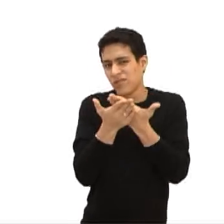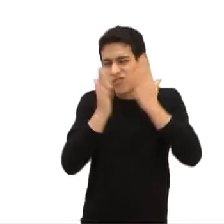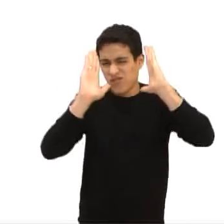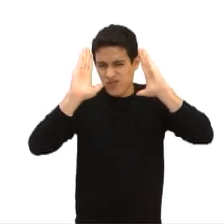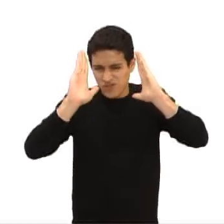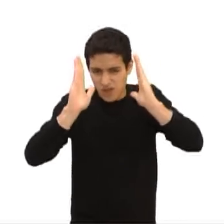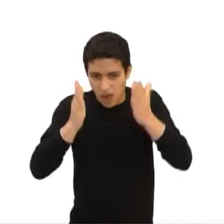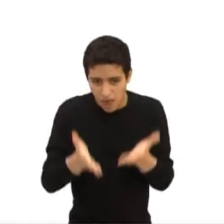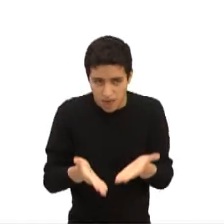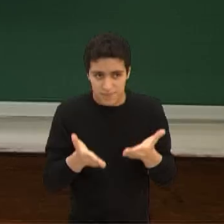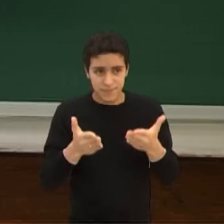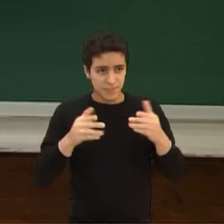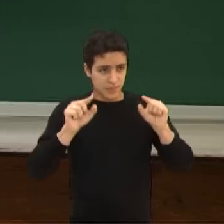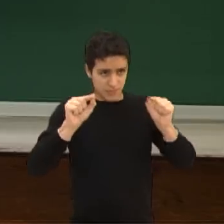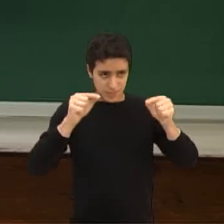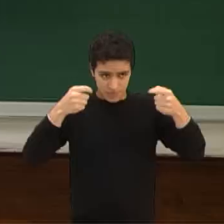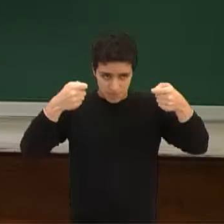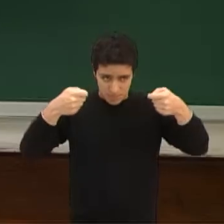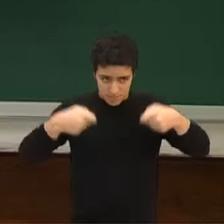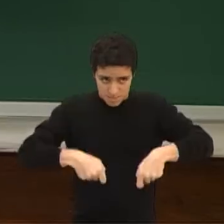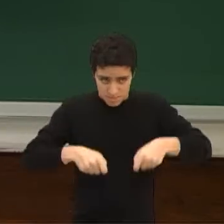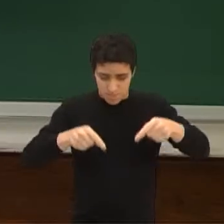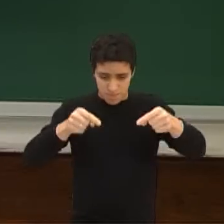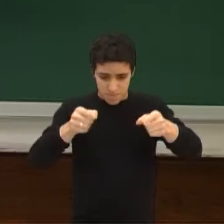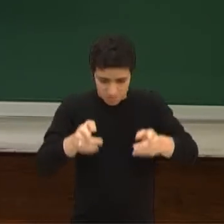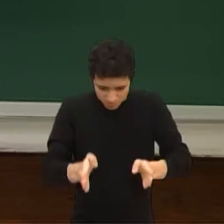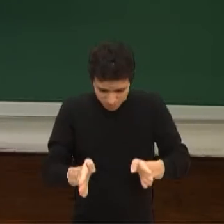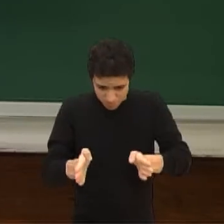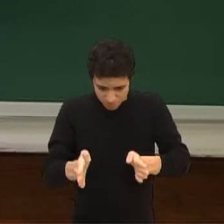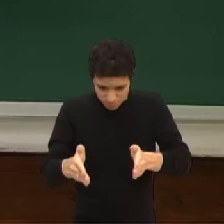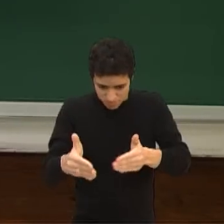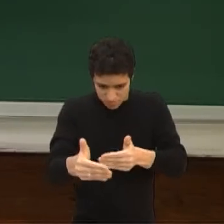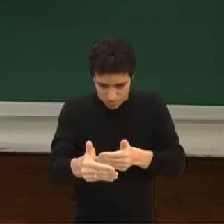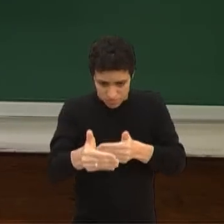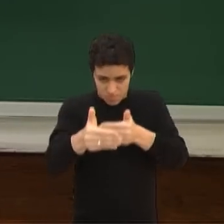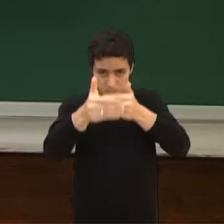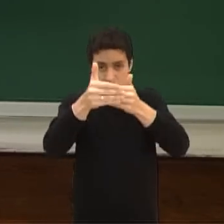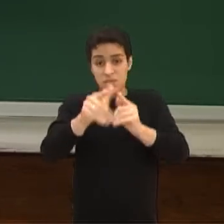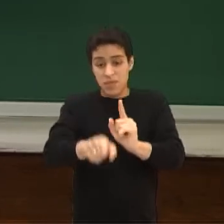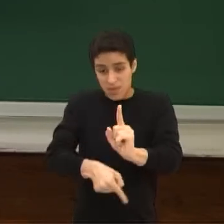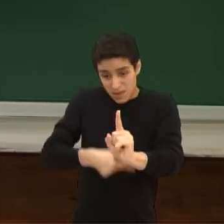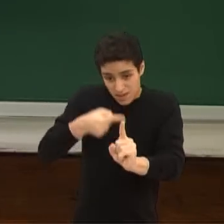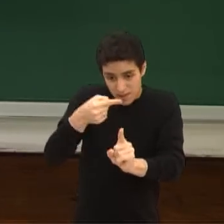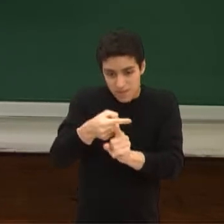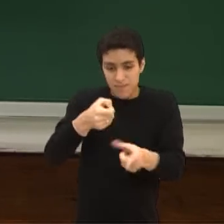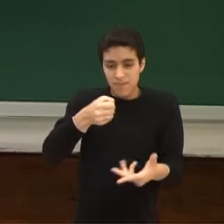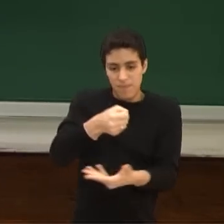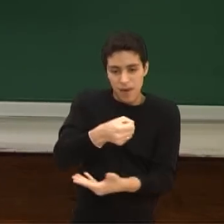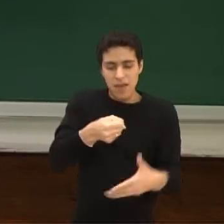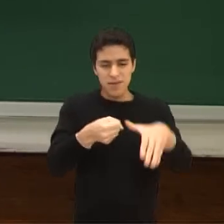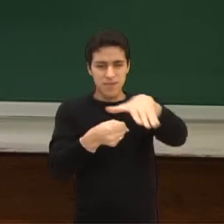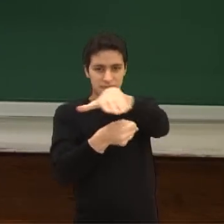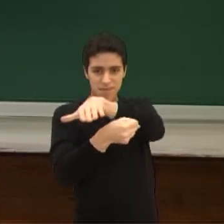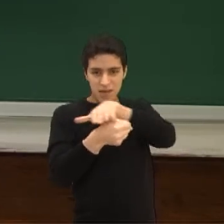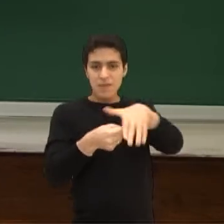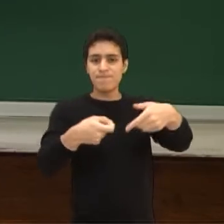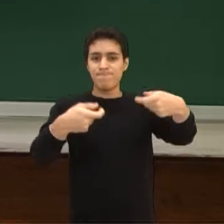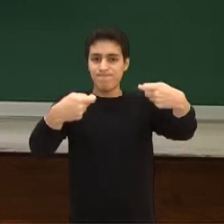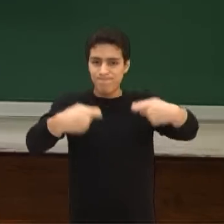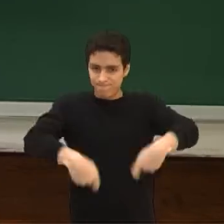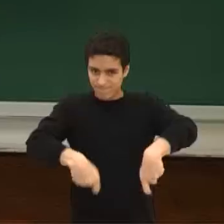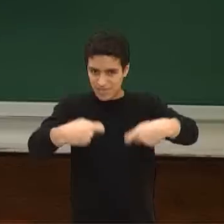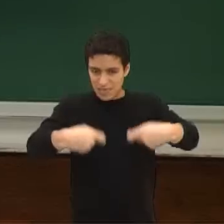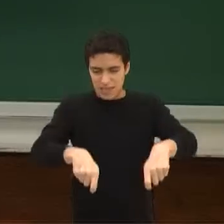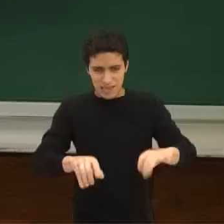Um prisma, ele tem que ter as faces laterais e tem que ter as bases, uma embaixo e uma em